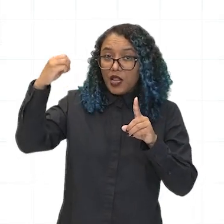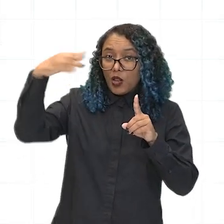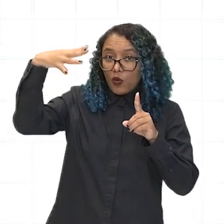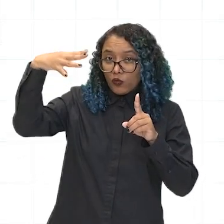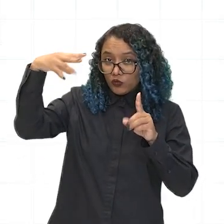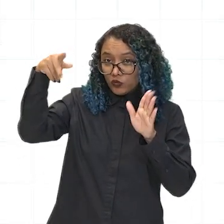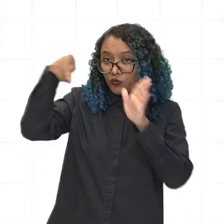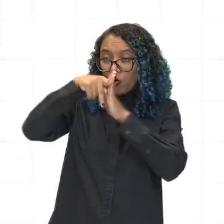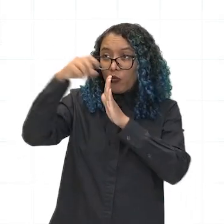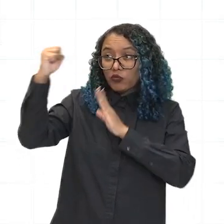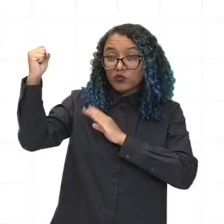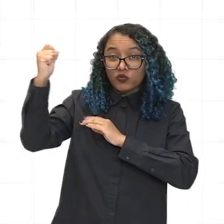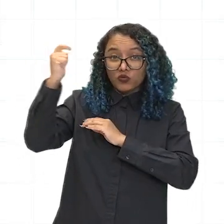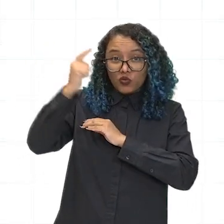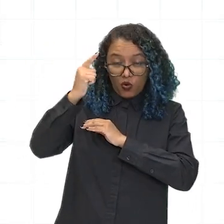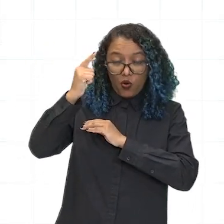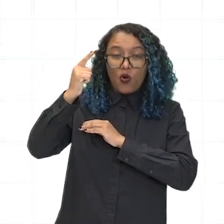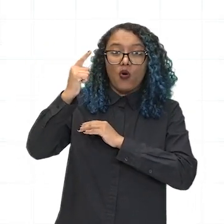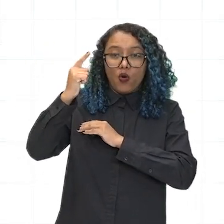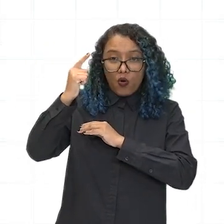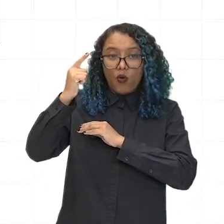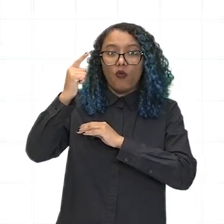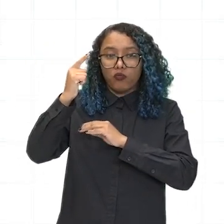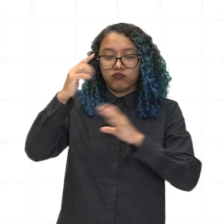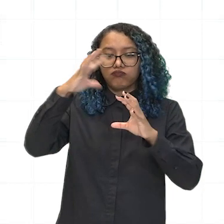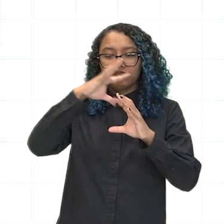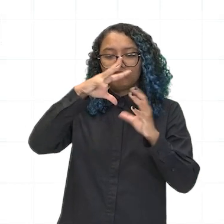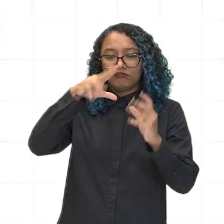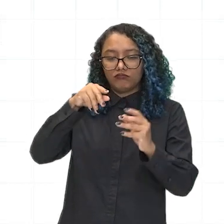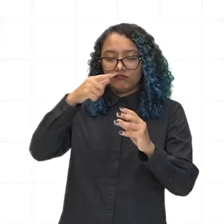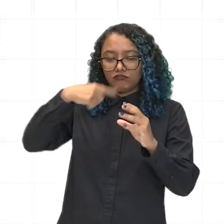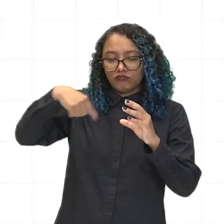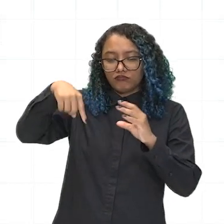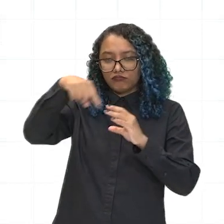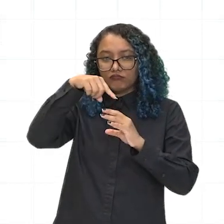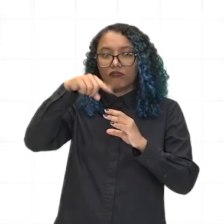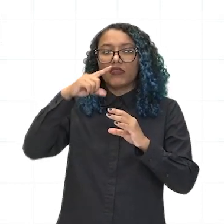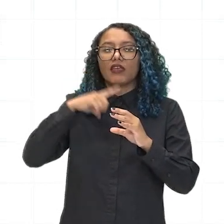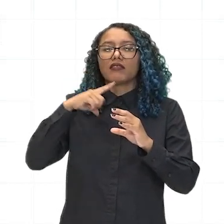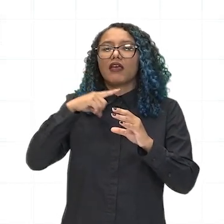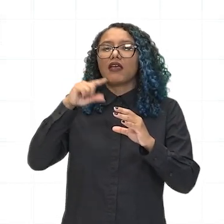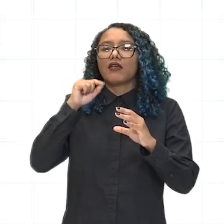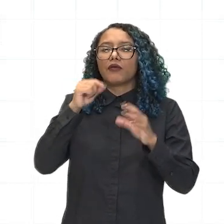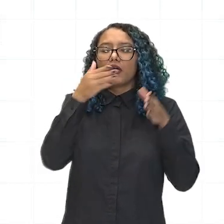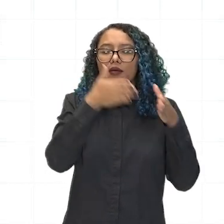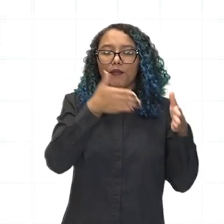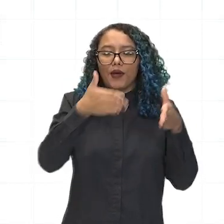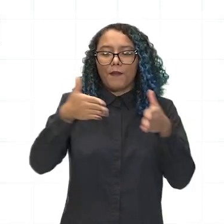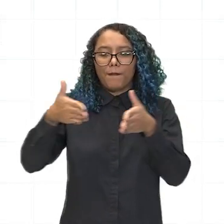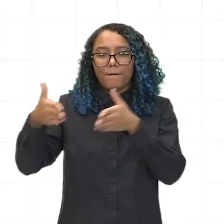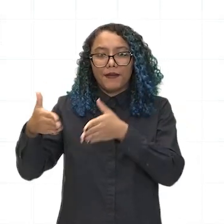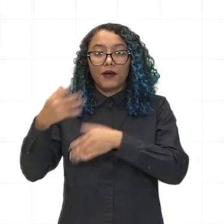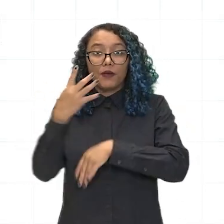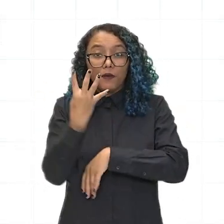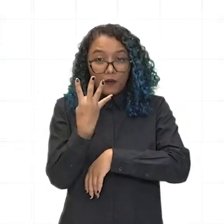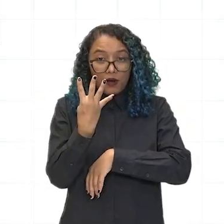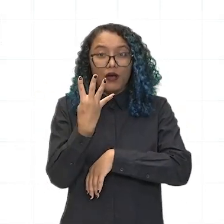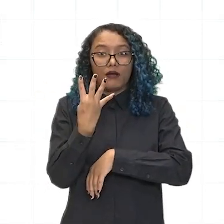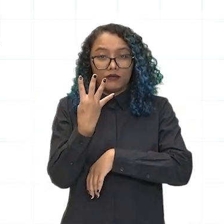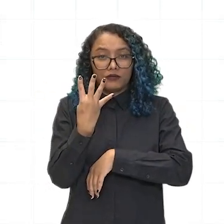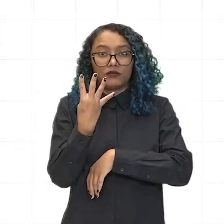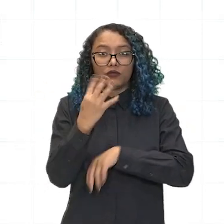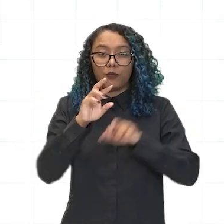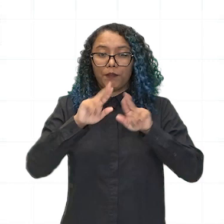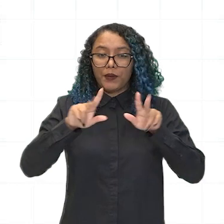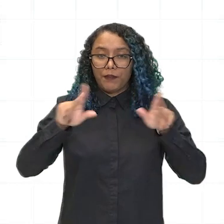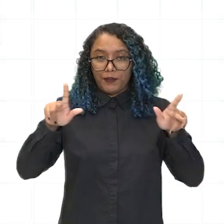da luz solar sobre a superfície. Temos 4 fases distintas, são